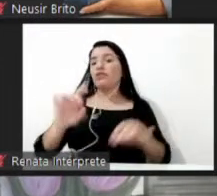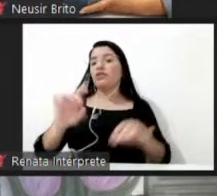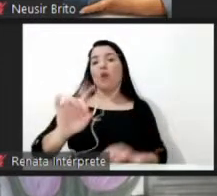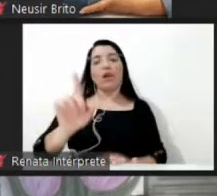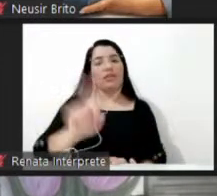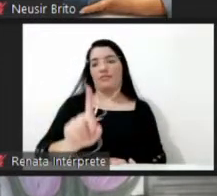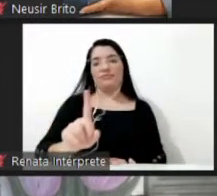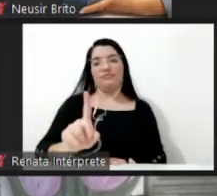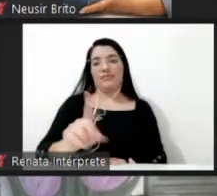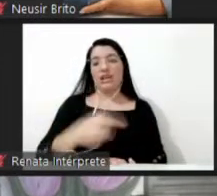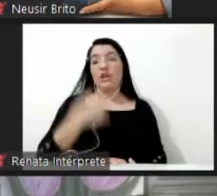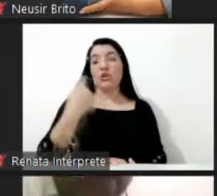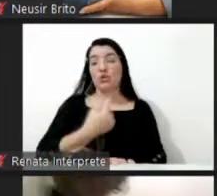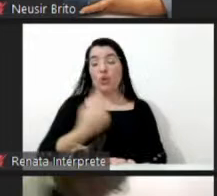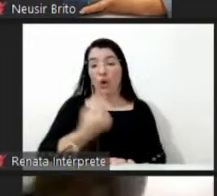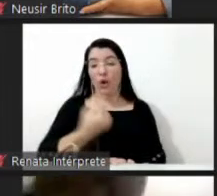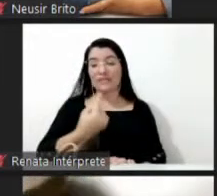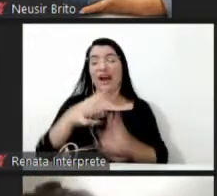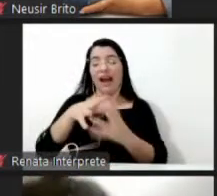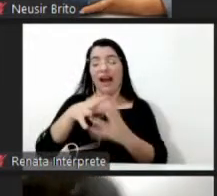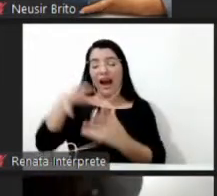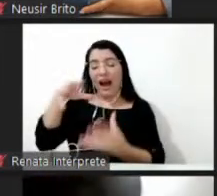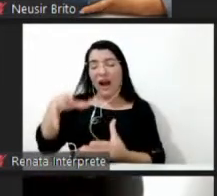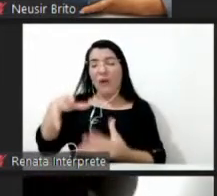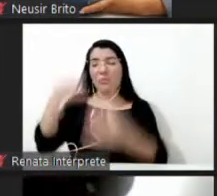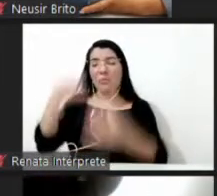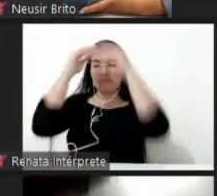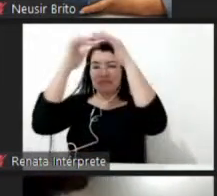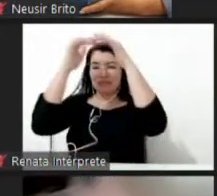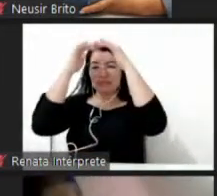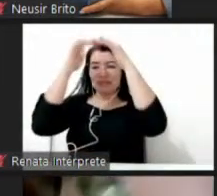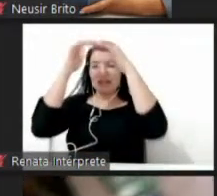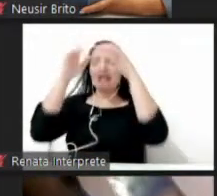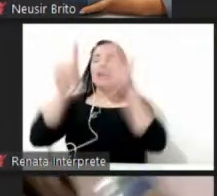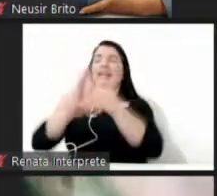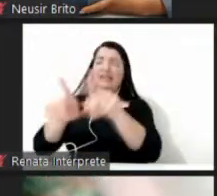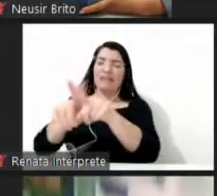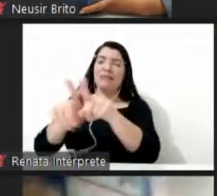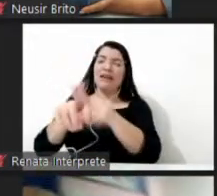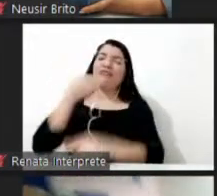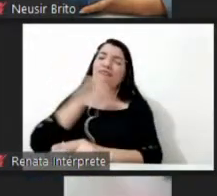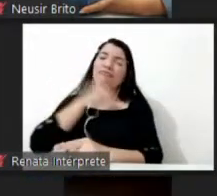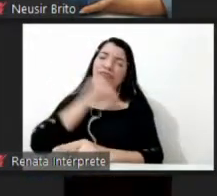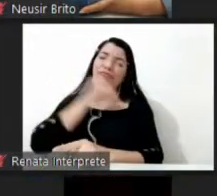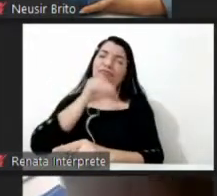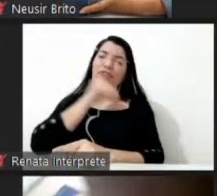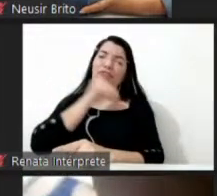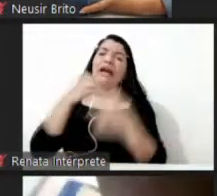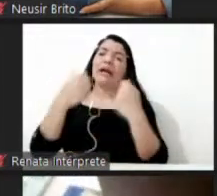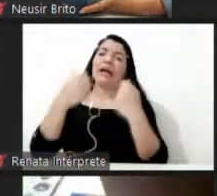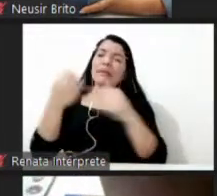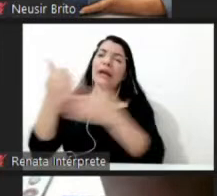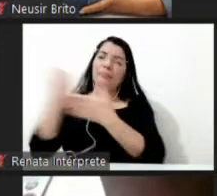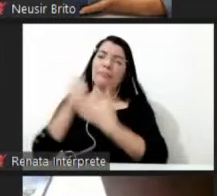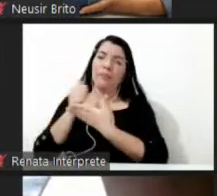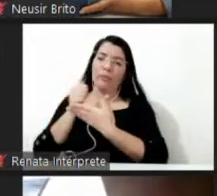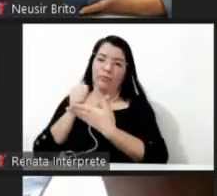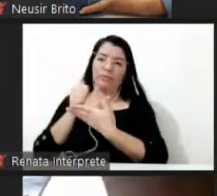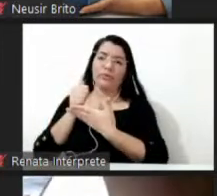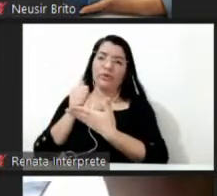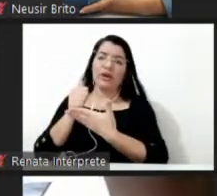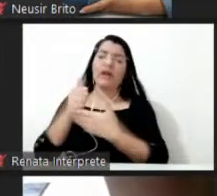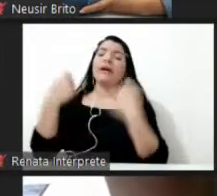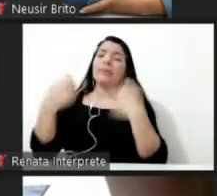lado espiritual pode ser encontrado fragilizado, precisando de um apoio, precisando de uma